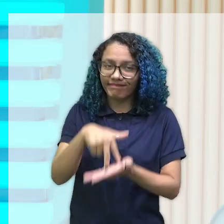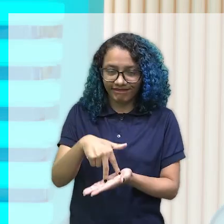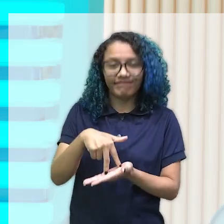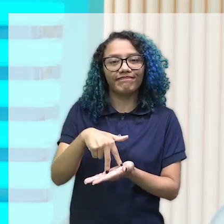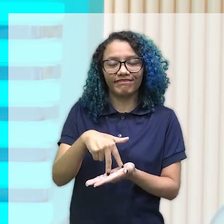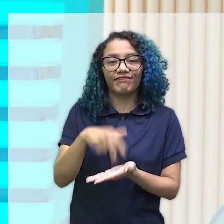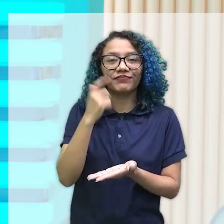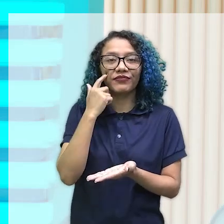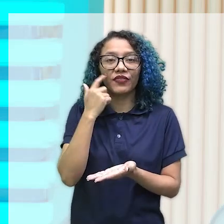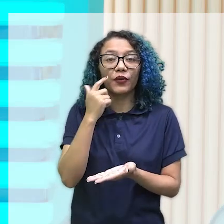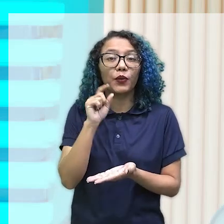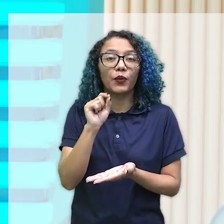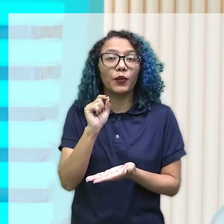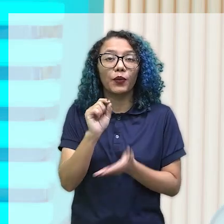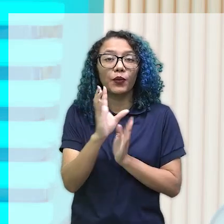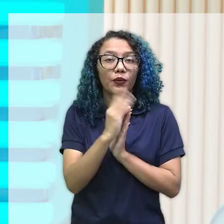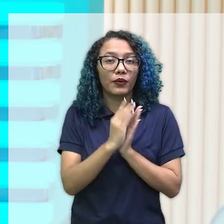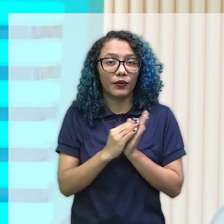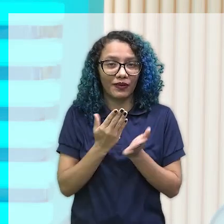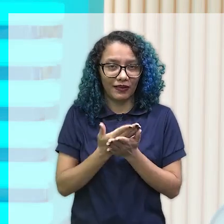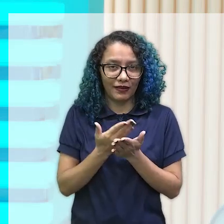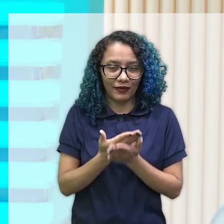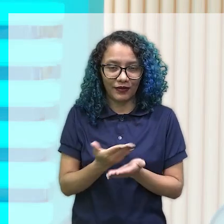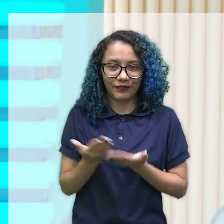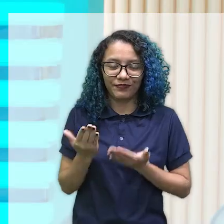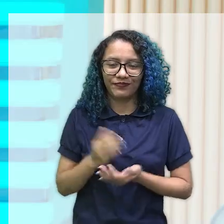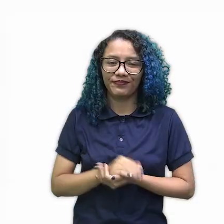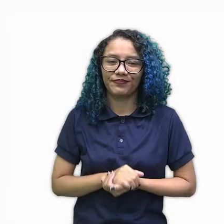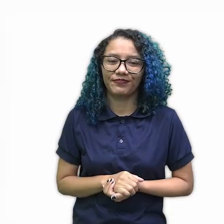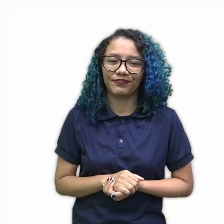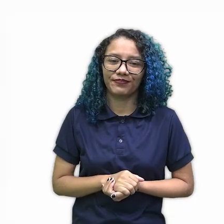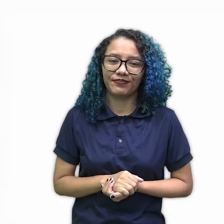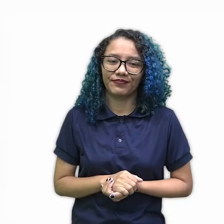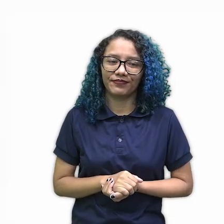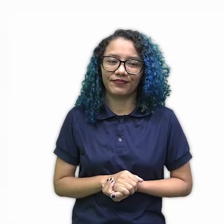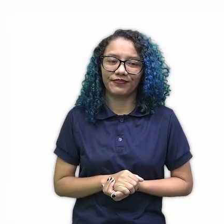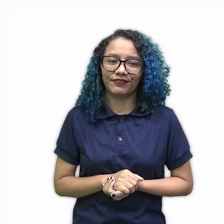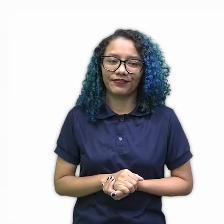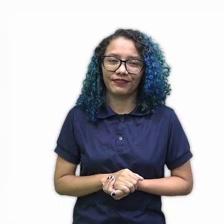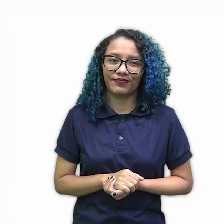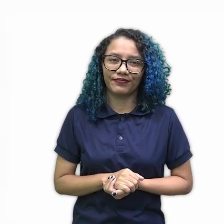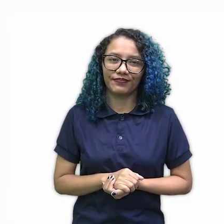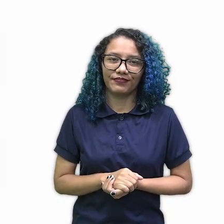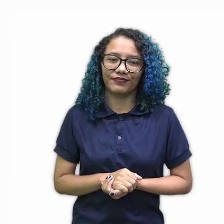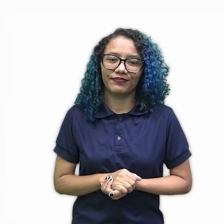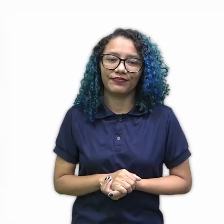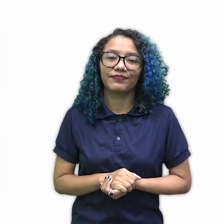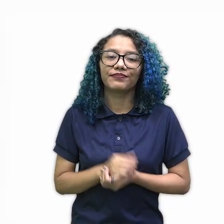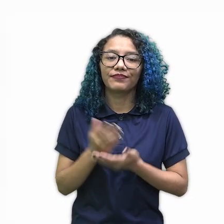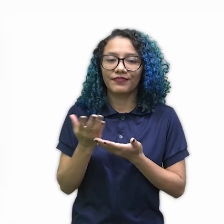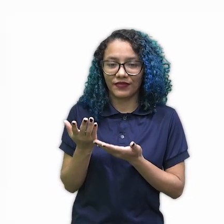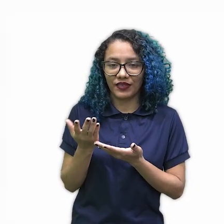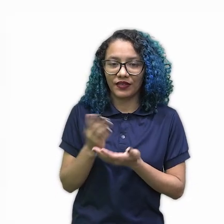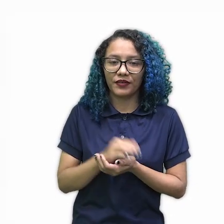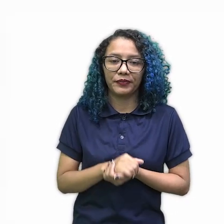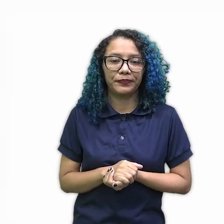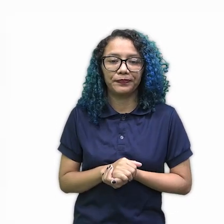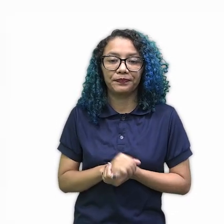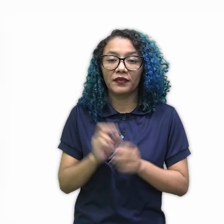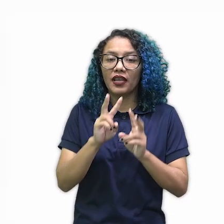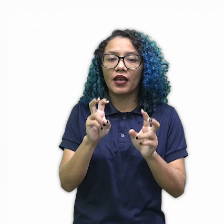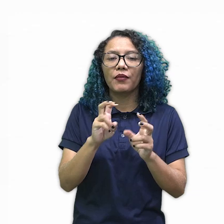agora vamos checar o conteúdo da nossa aula. Let's go! Então, nosso objeto de conhecimento